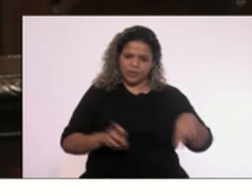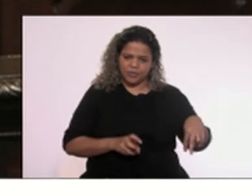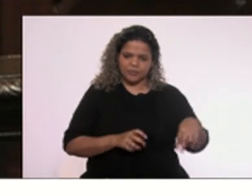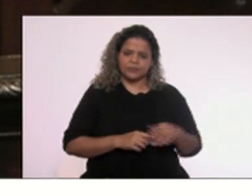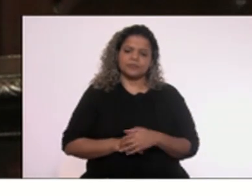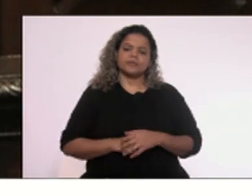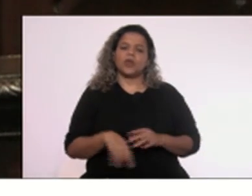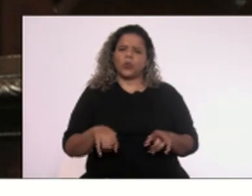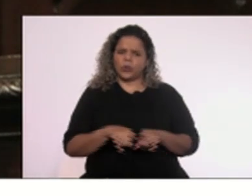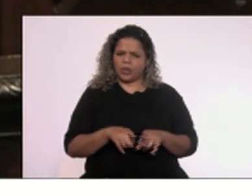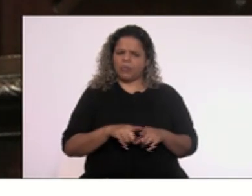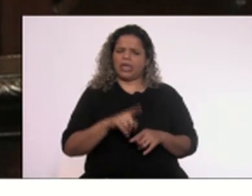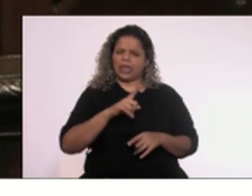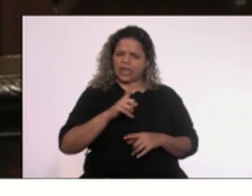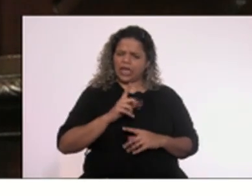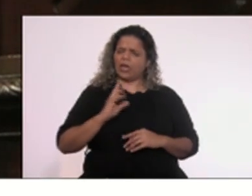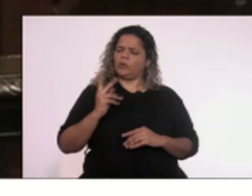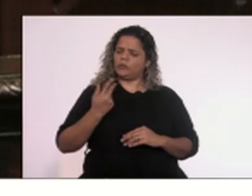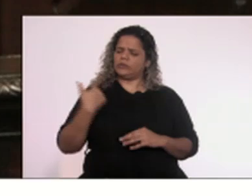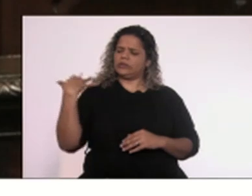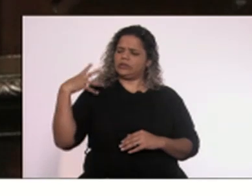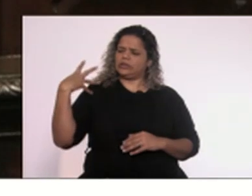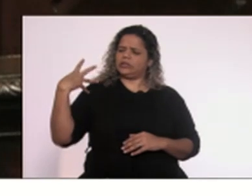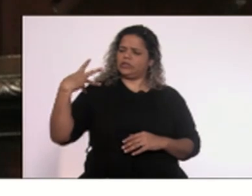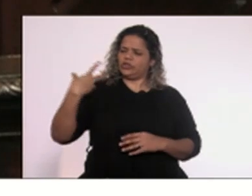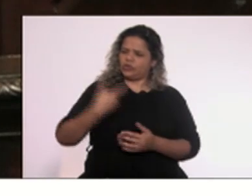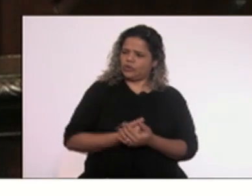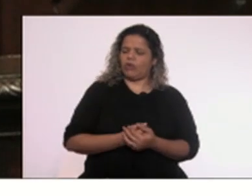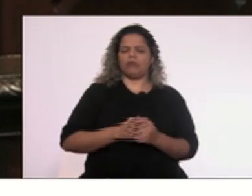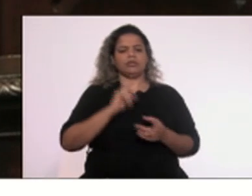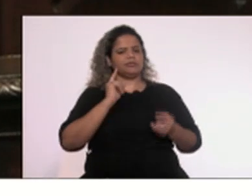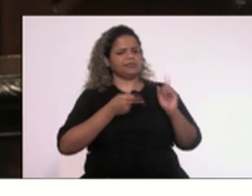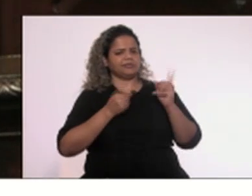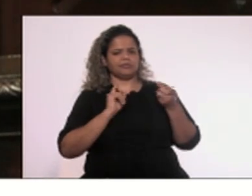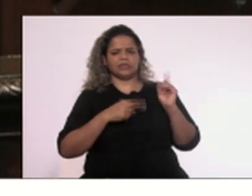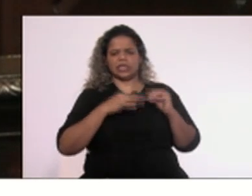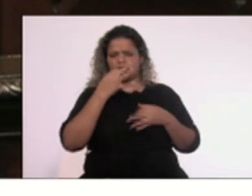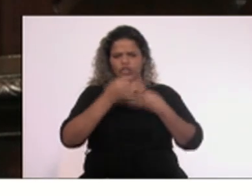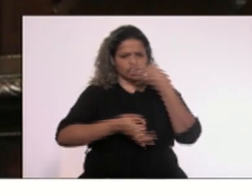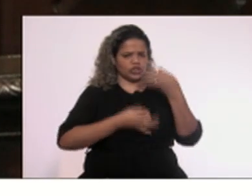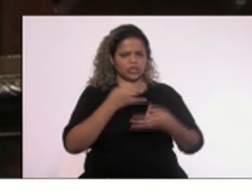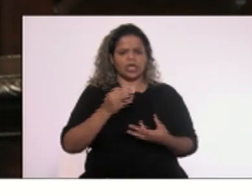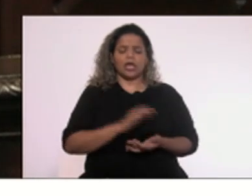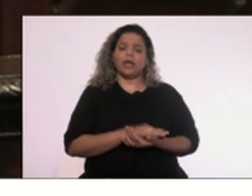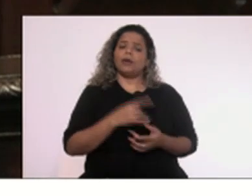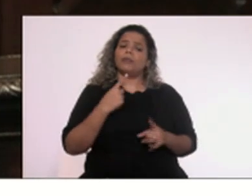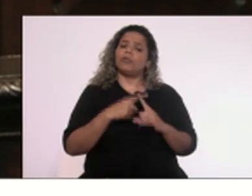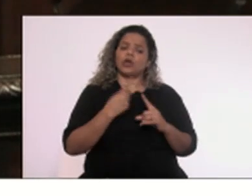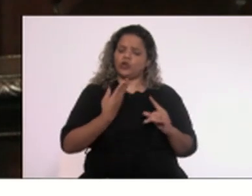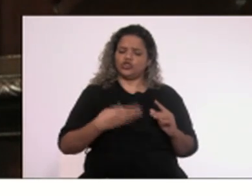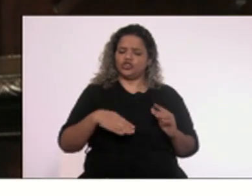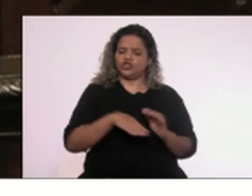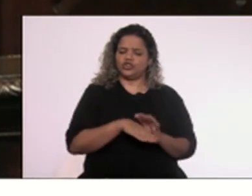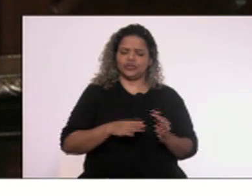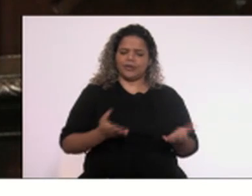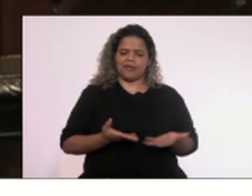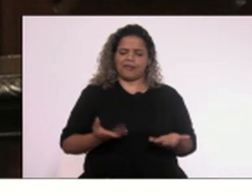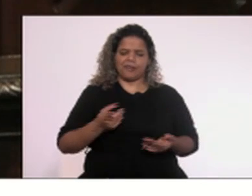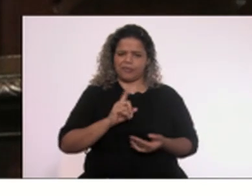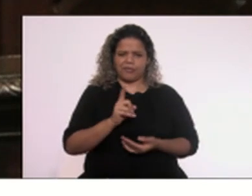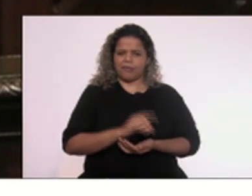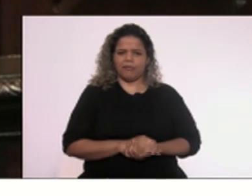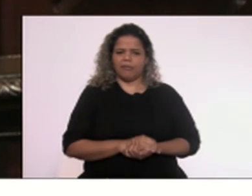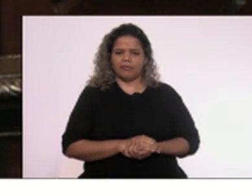Então, também tenho autoridade para fazer essas críticas, porque não cheguei no partido